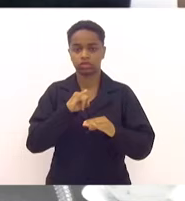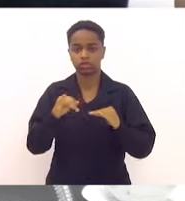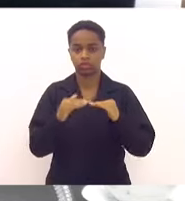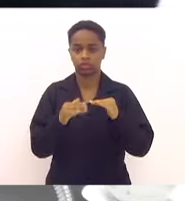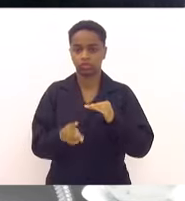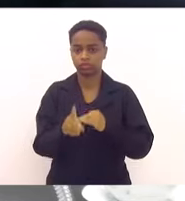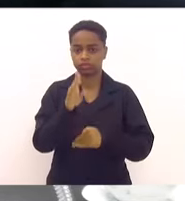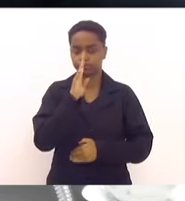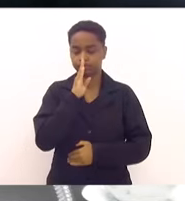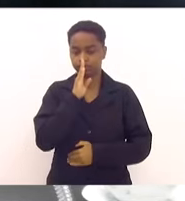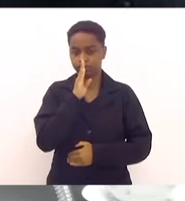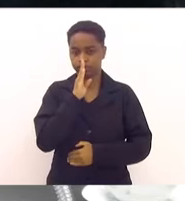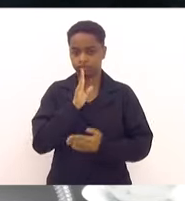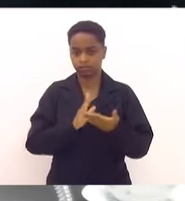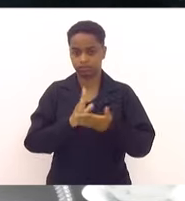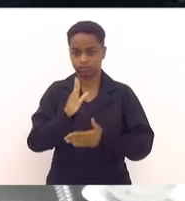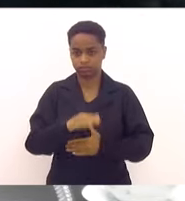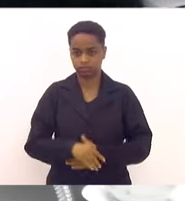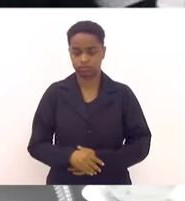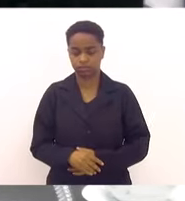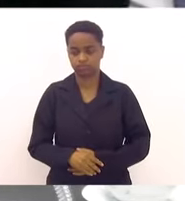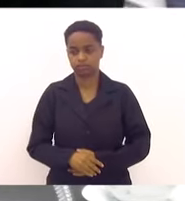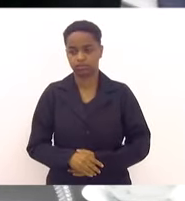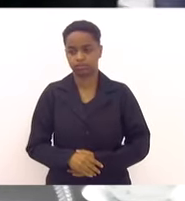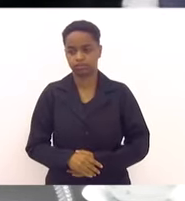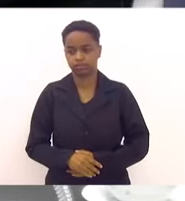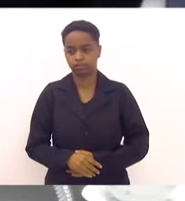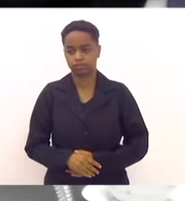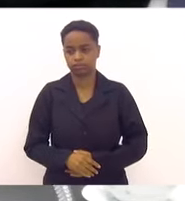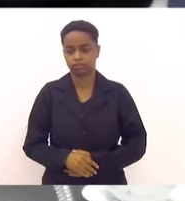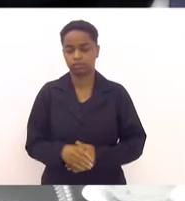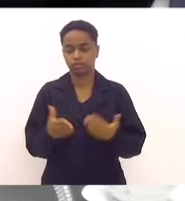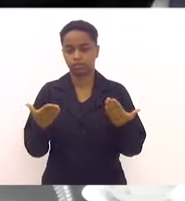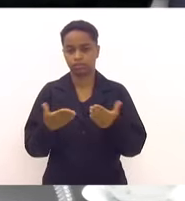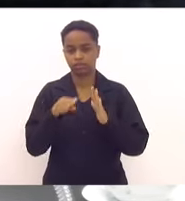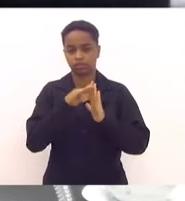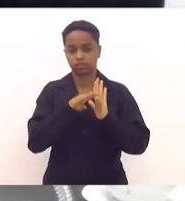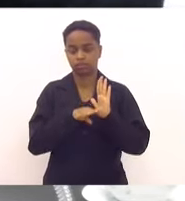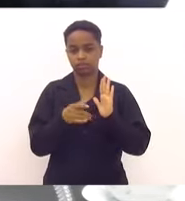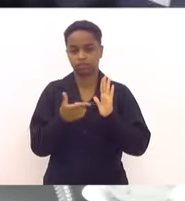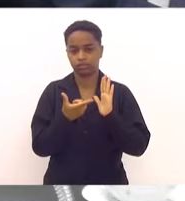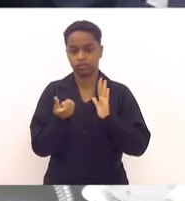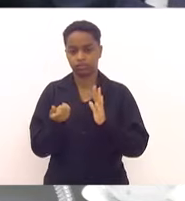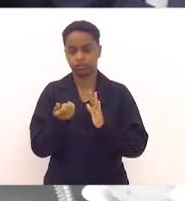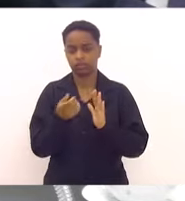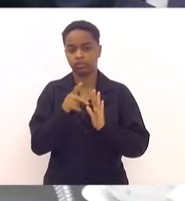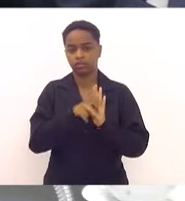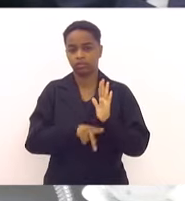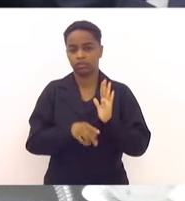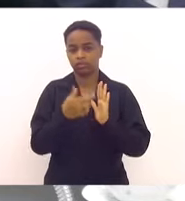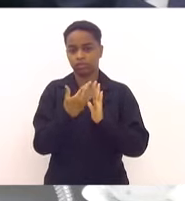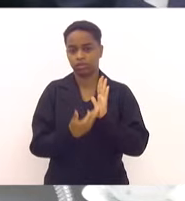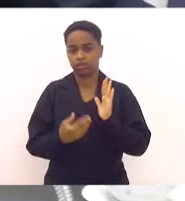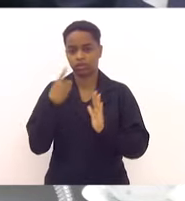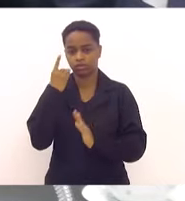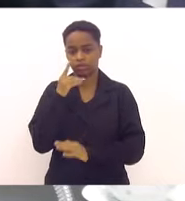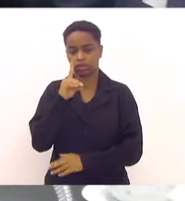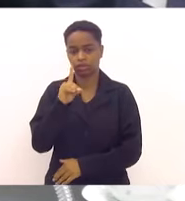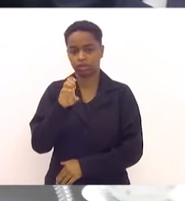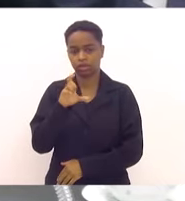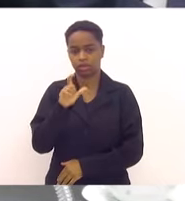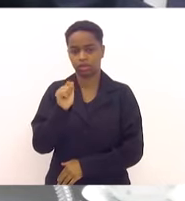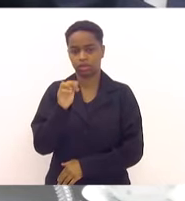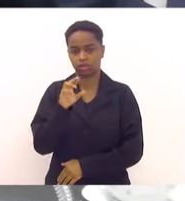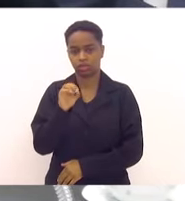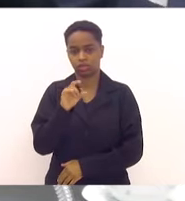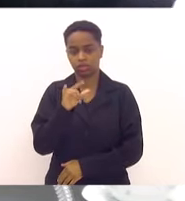aprovam, permaneçam como estão, aprovado. Passo ao 26 da pauta, é o rol de projetos de relatoria do deputado Guilherme Delaroli, que também